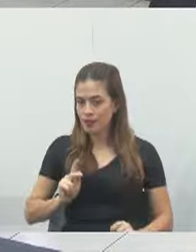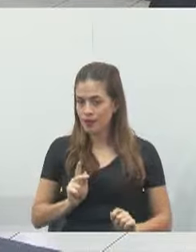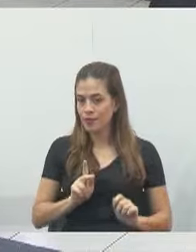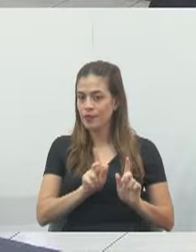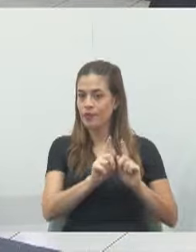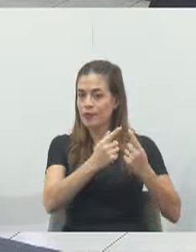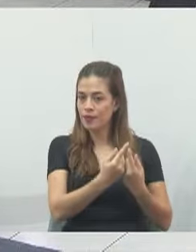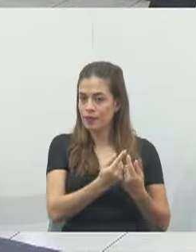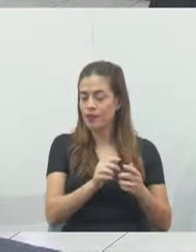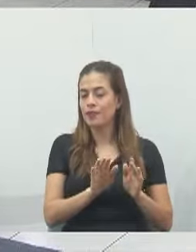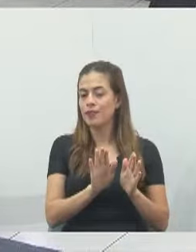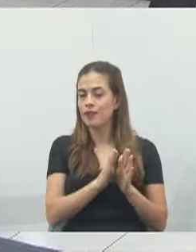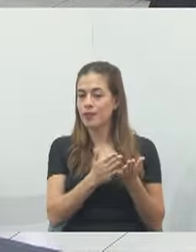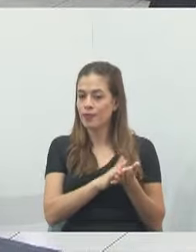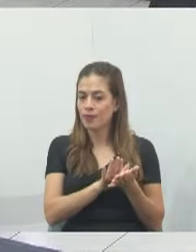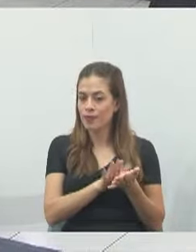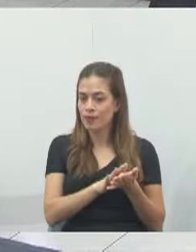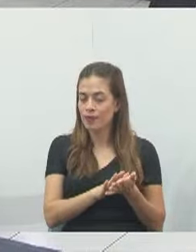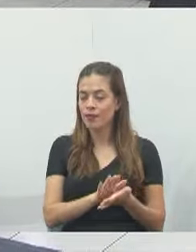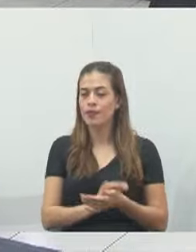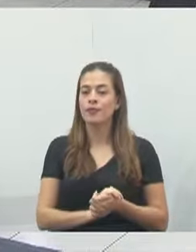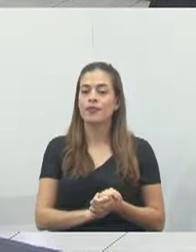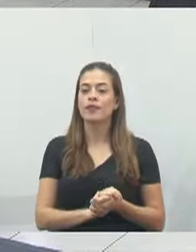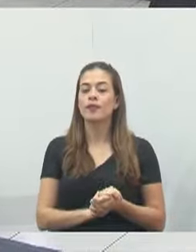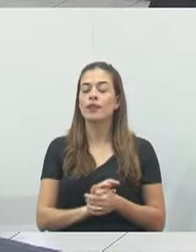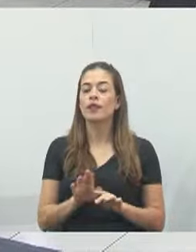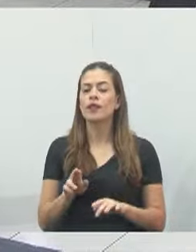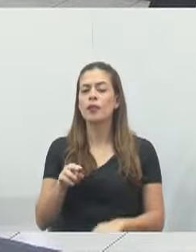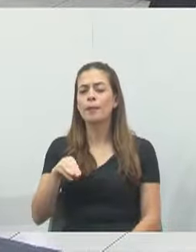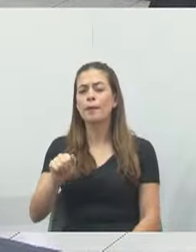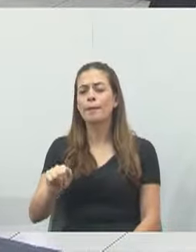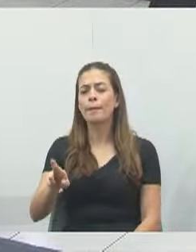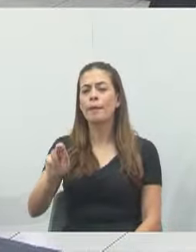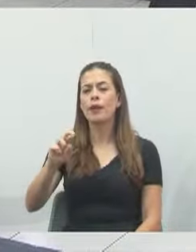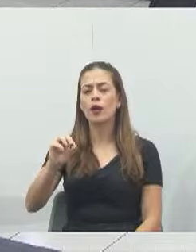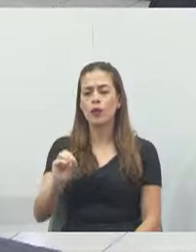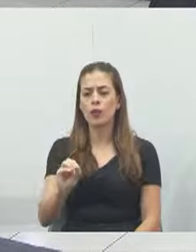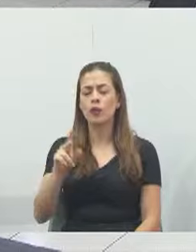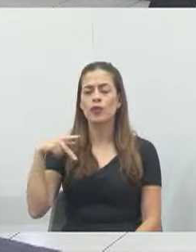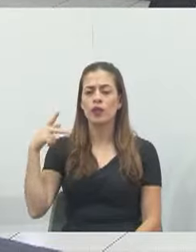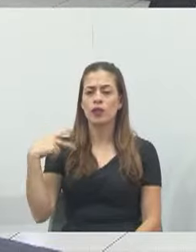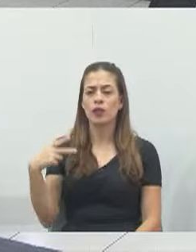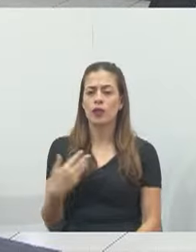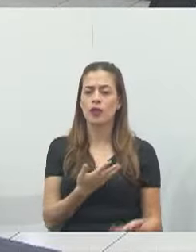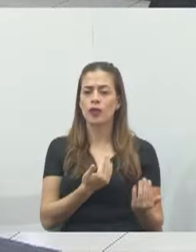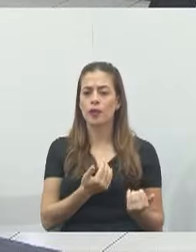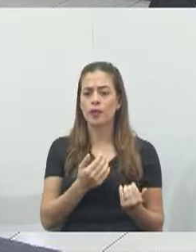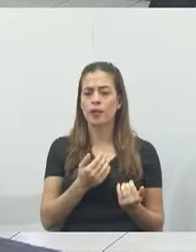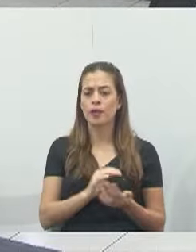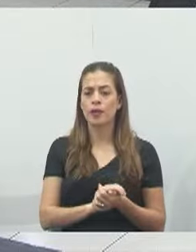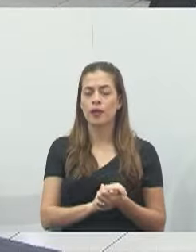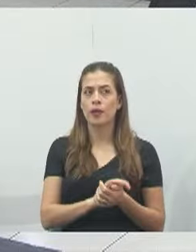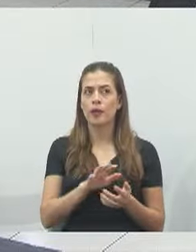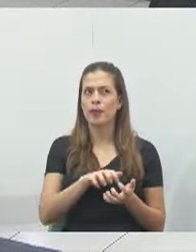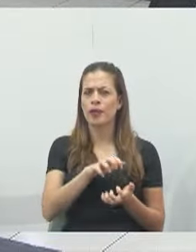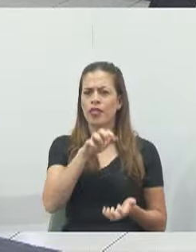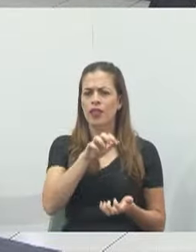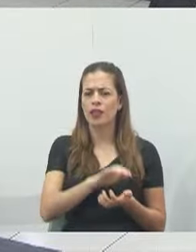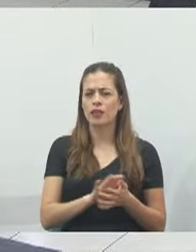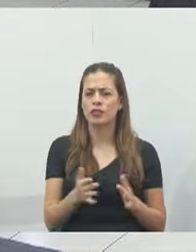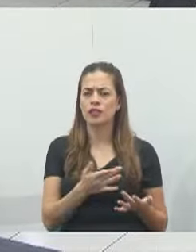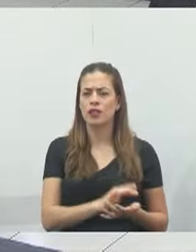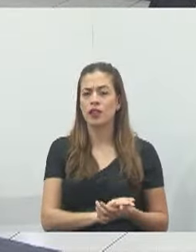Unidos de Santa Helena, senhor Mauro de Moraes, nosso vereador da melhor idade 2024, e senhor João Pascoalim,